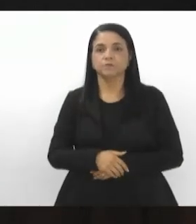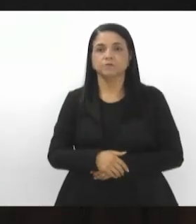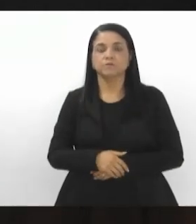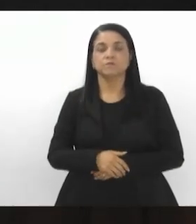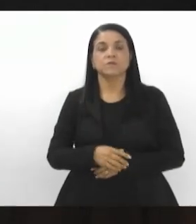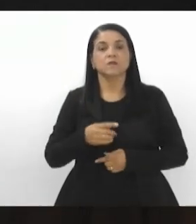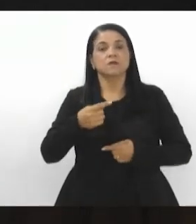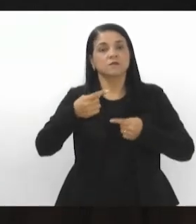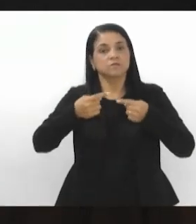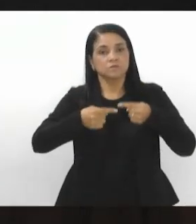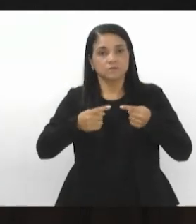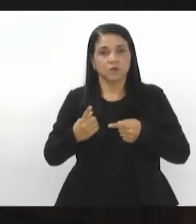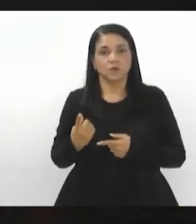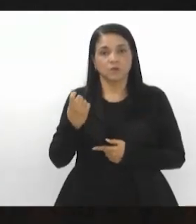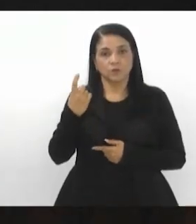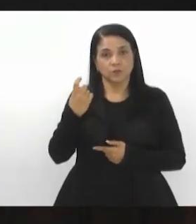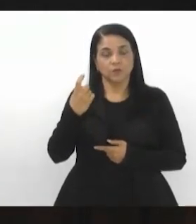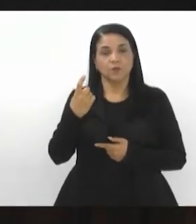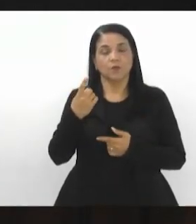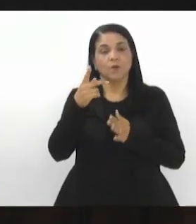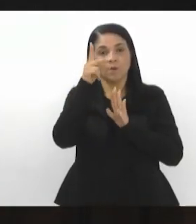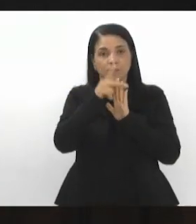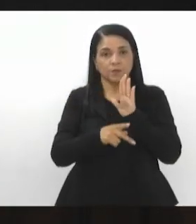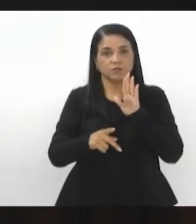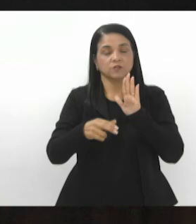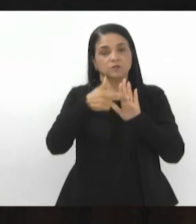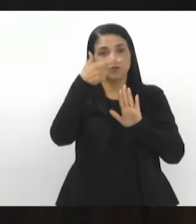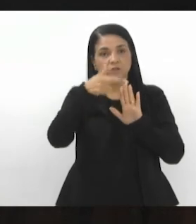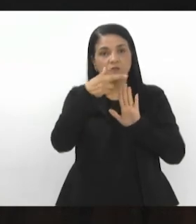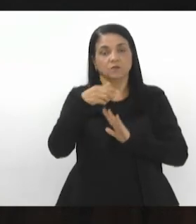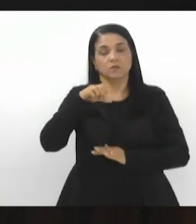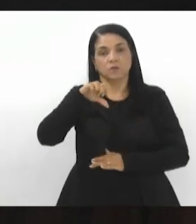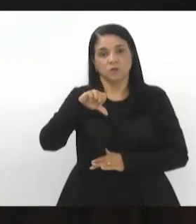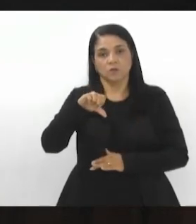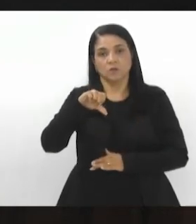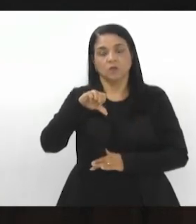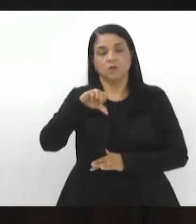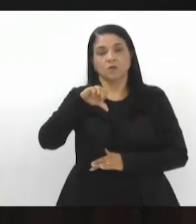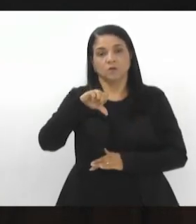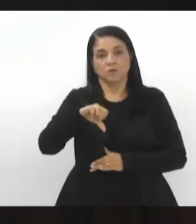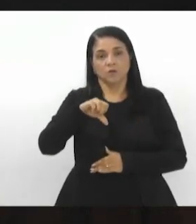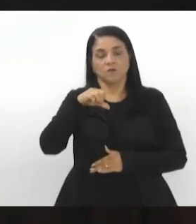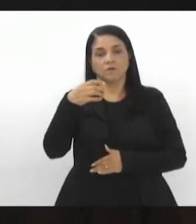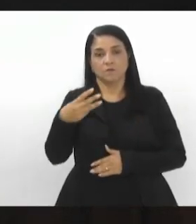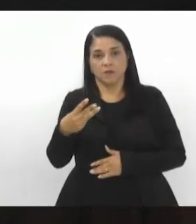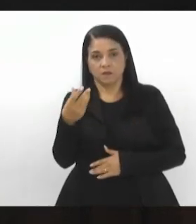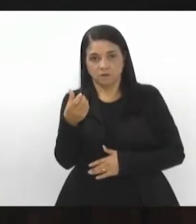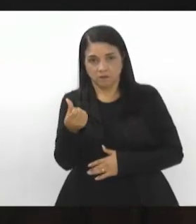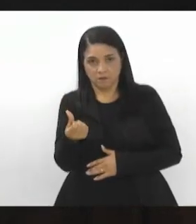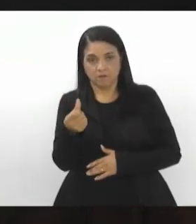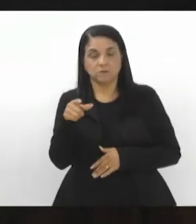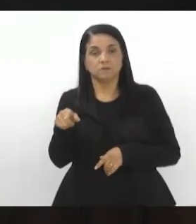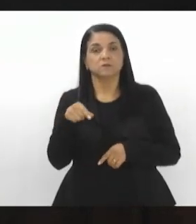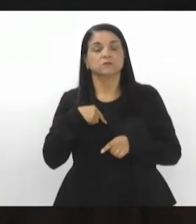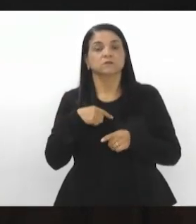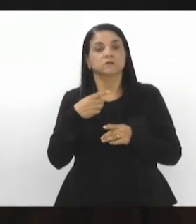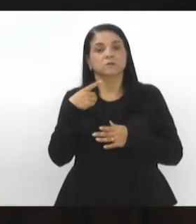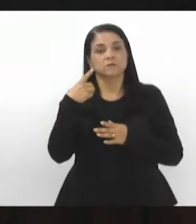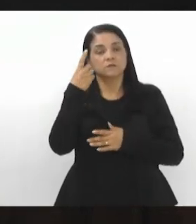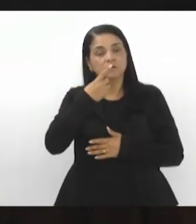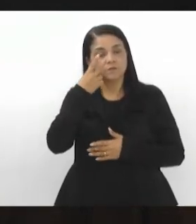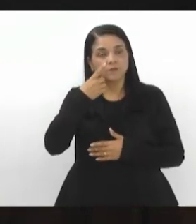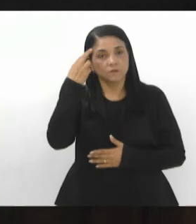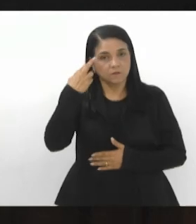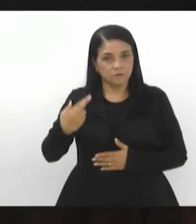Em discussão única, projeto de resolução número 693 de 2024, de autoria da deputada Renata Souza,